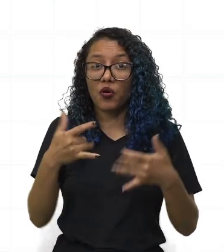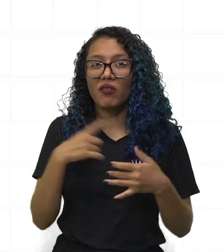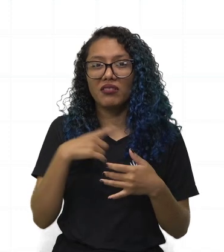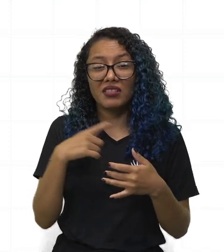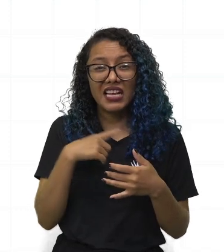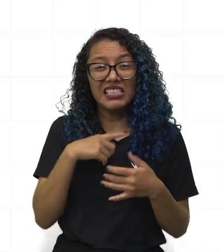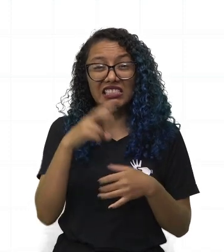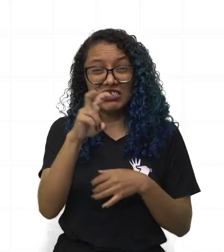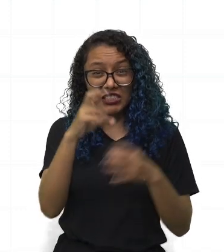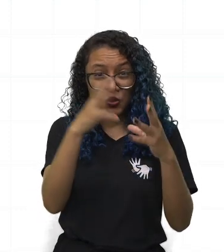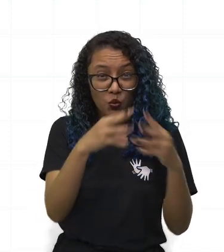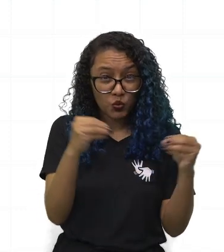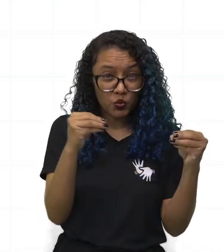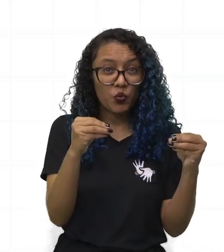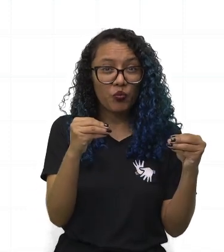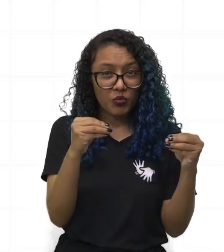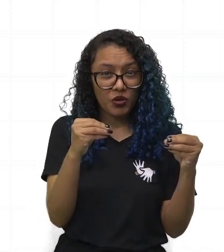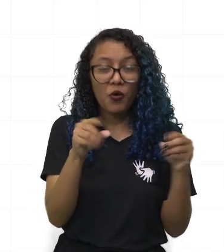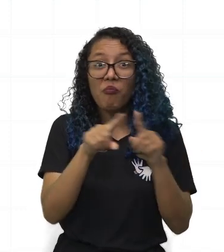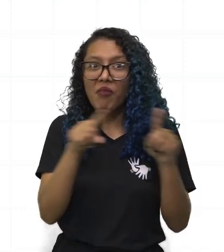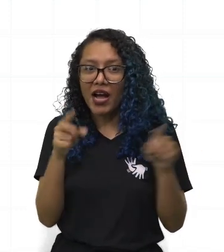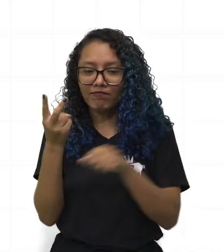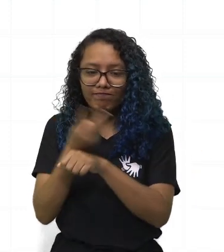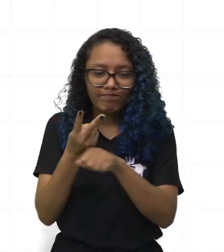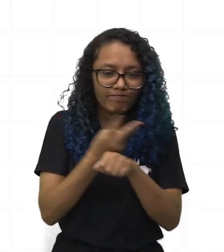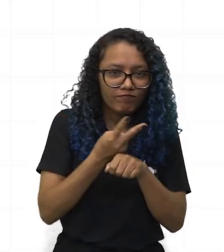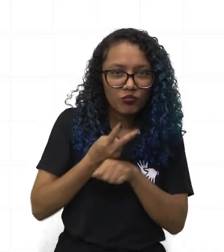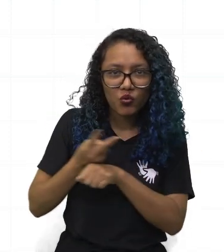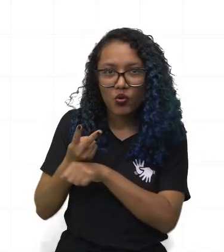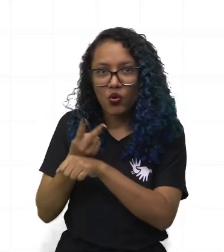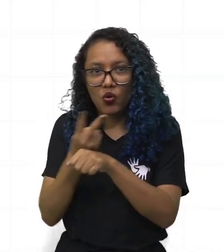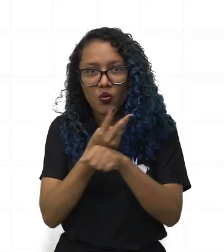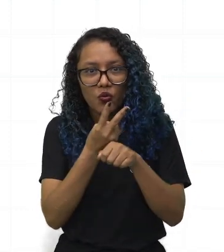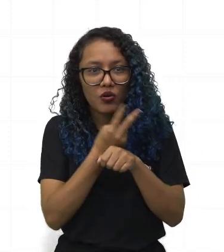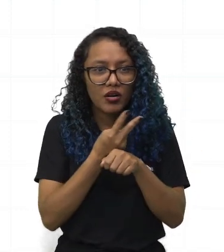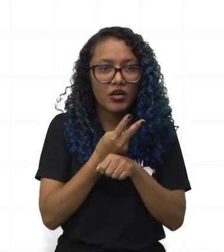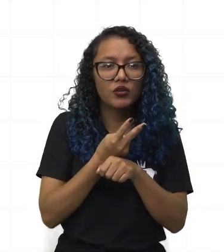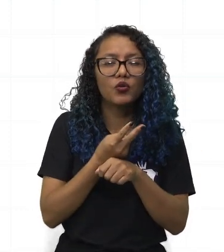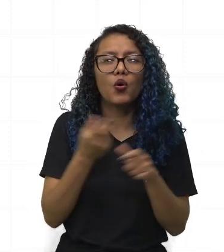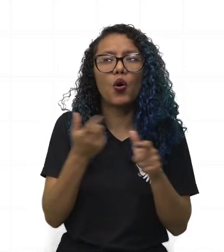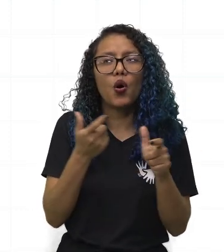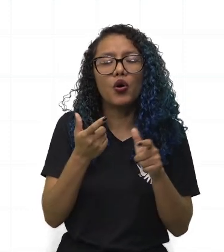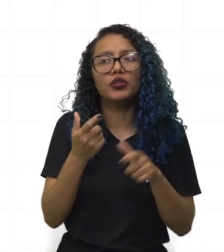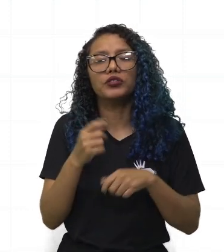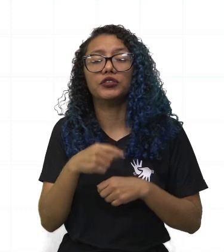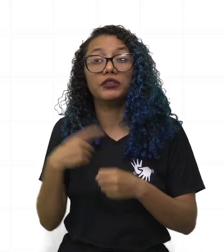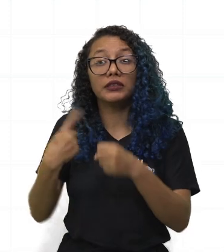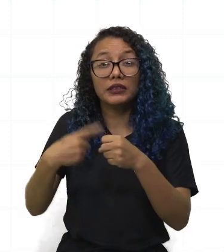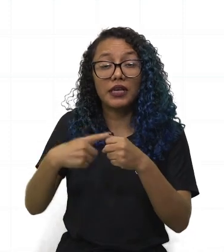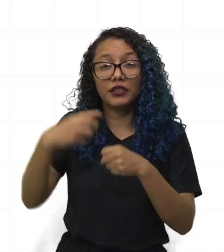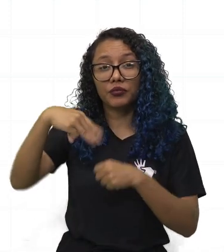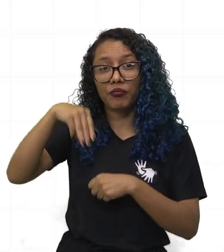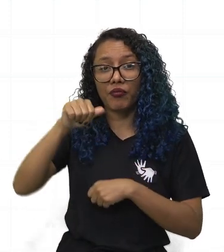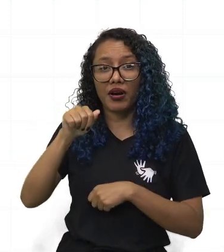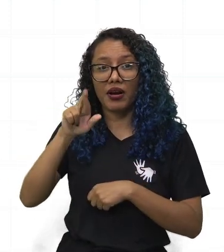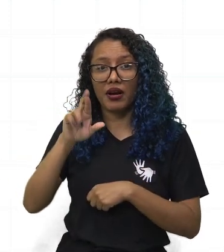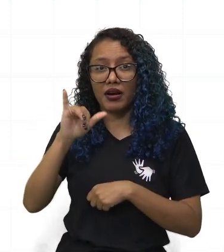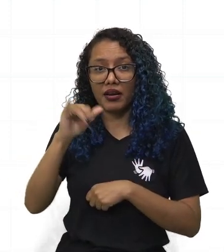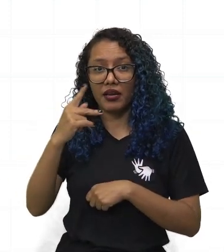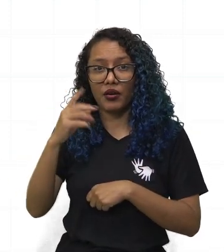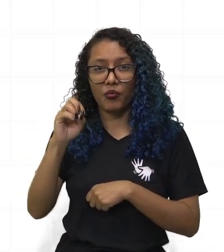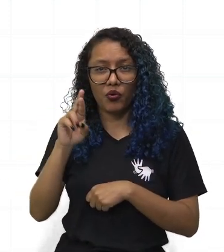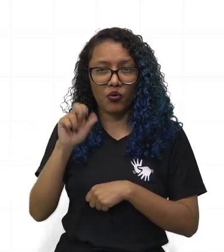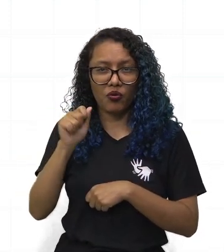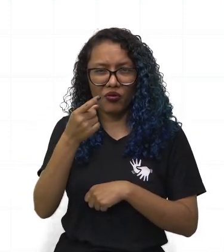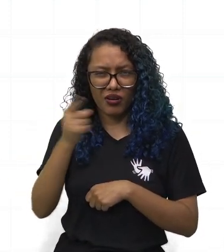desaparecidos e que as buscas estão concentradas em Mairiporã, uma das cidades mais atingidas pelo